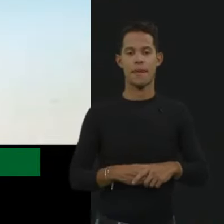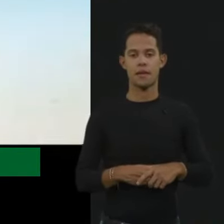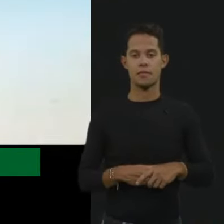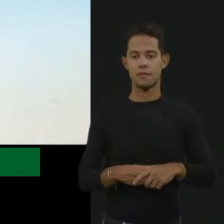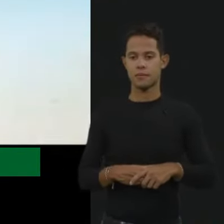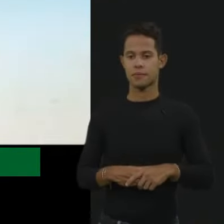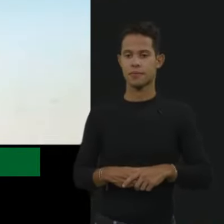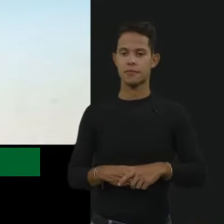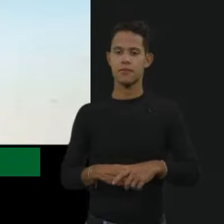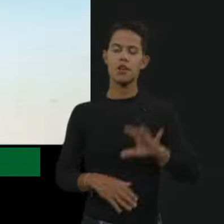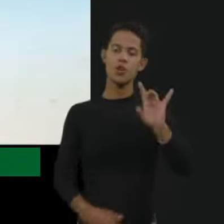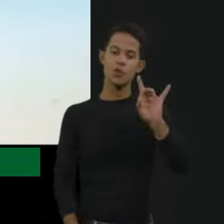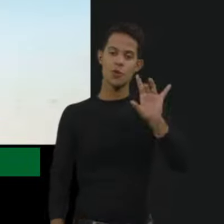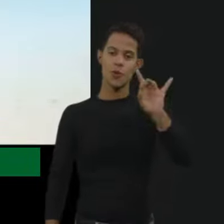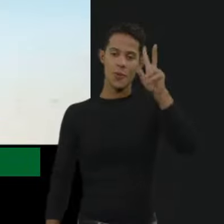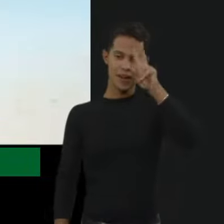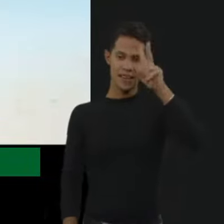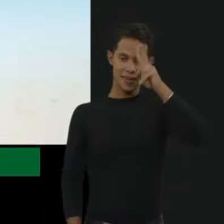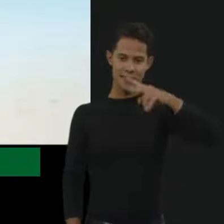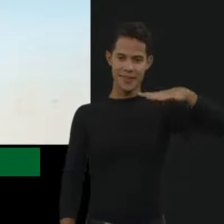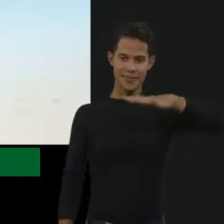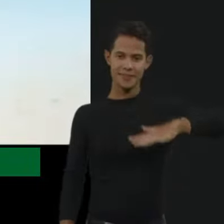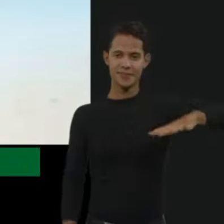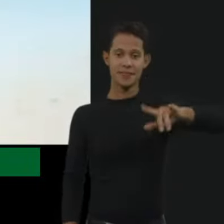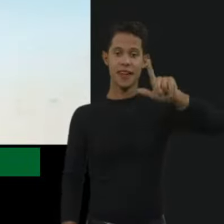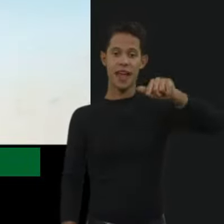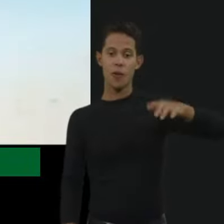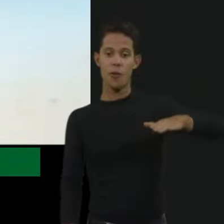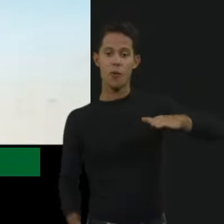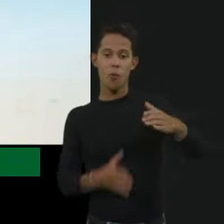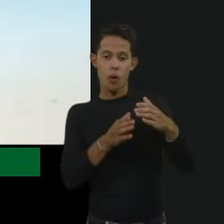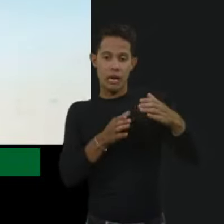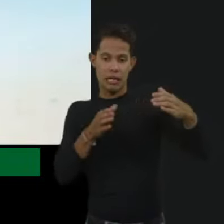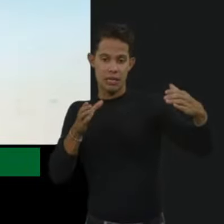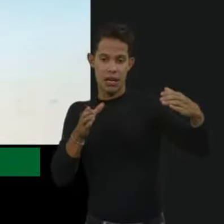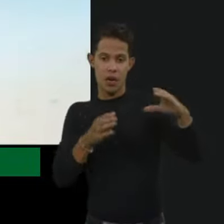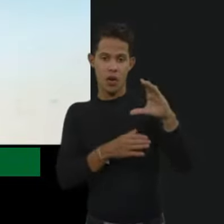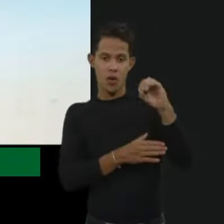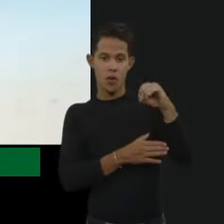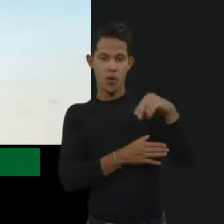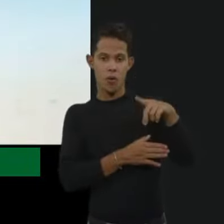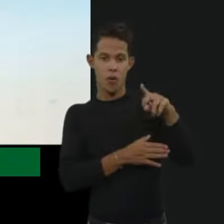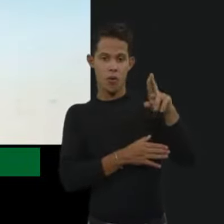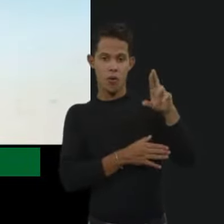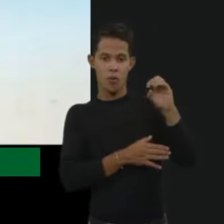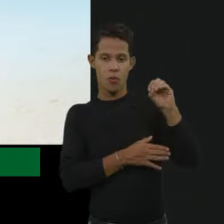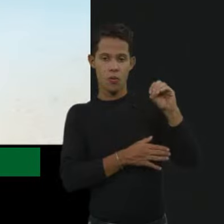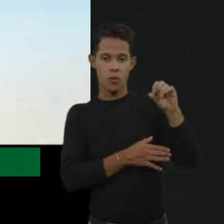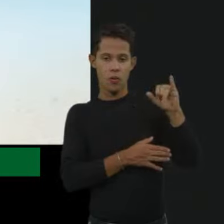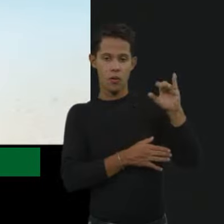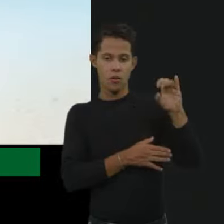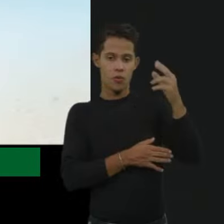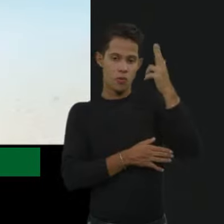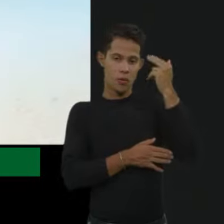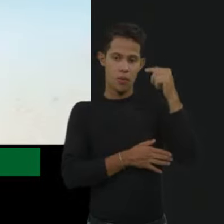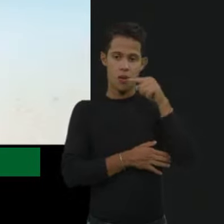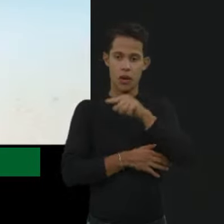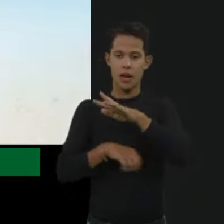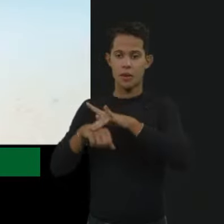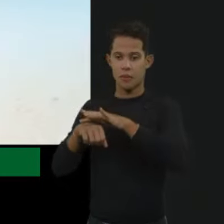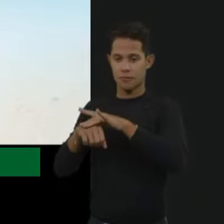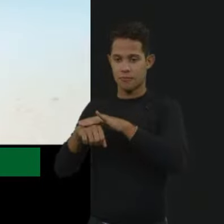Então, só para lembrar, esse é um crescimento de um condrócito normal e esse com acondroplasia. Quais são